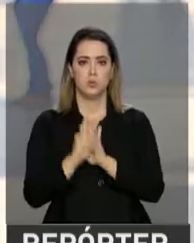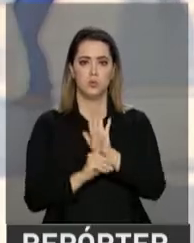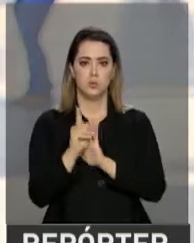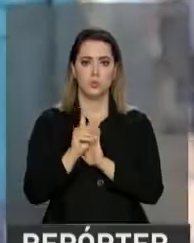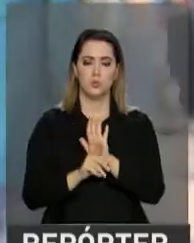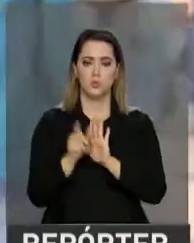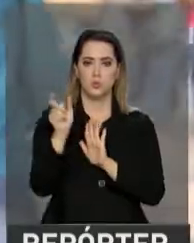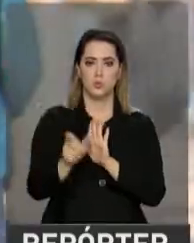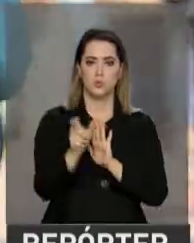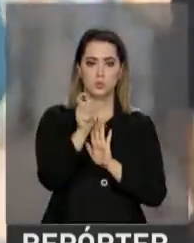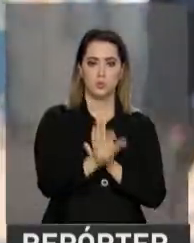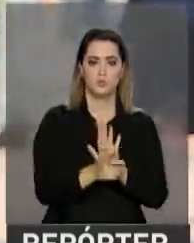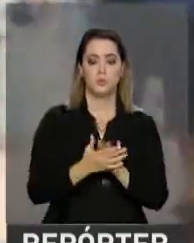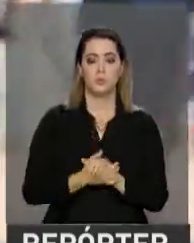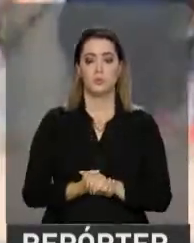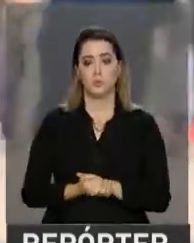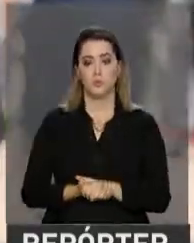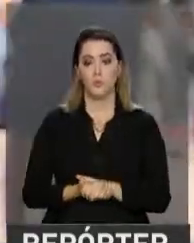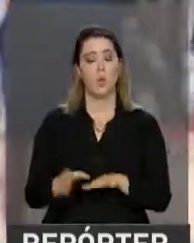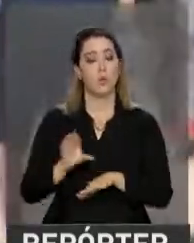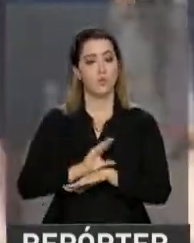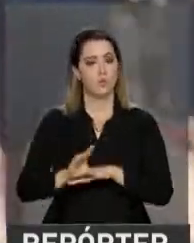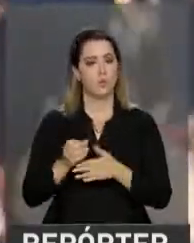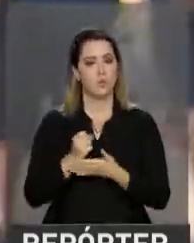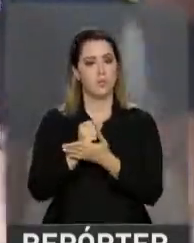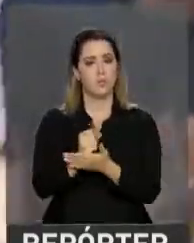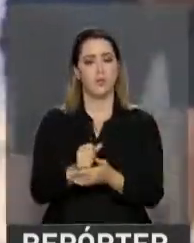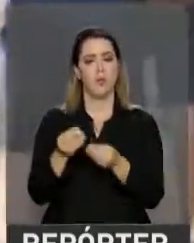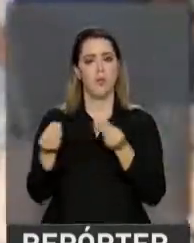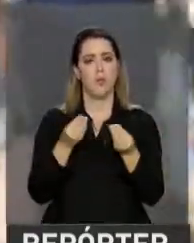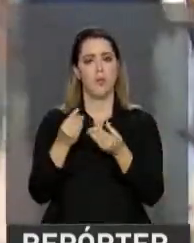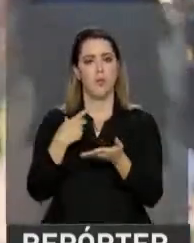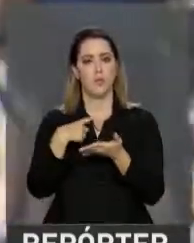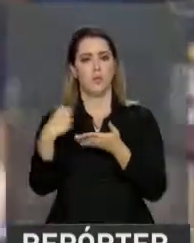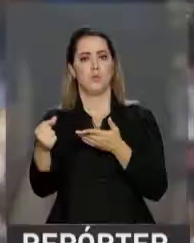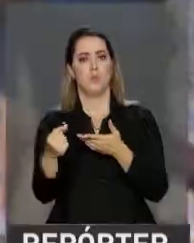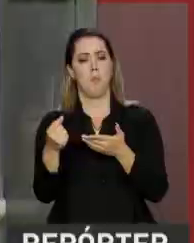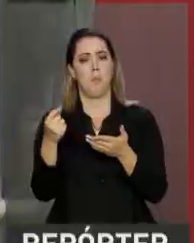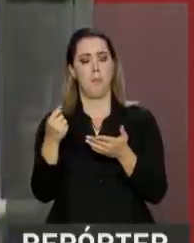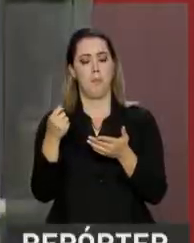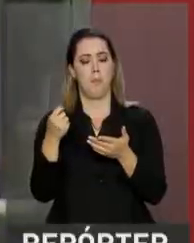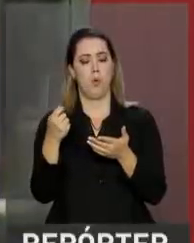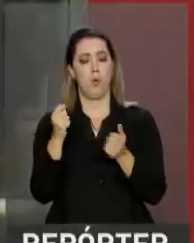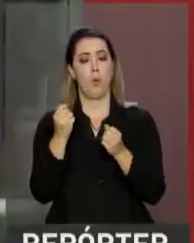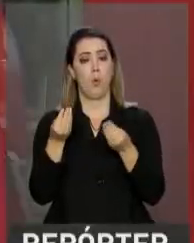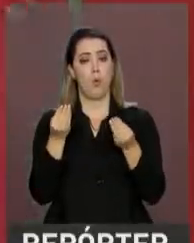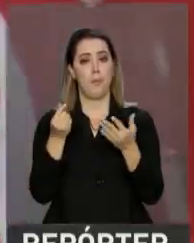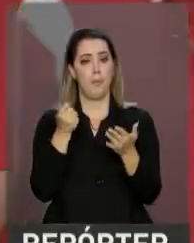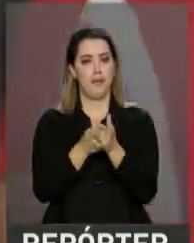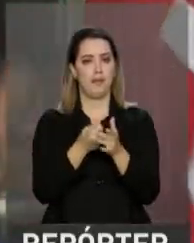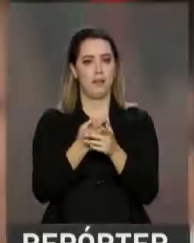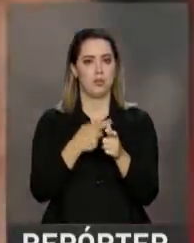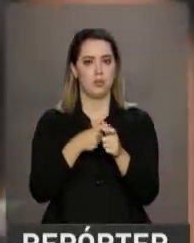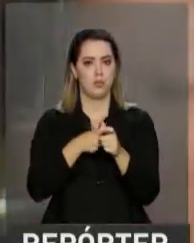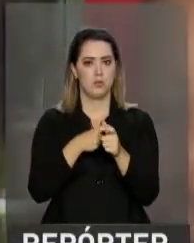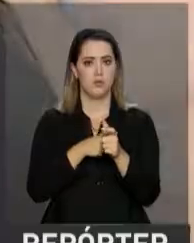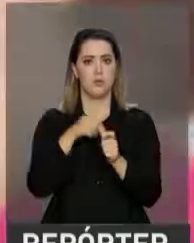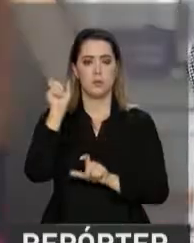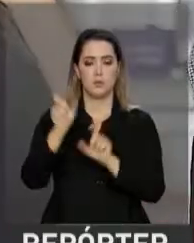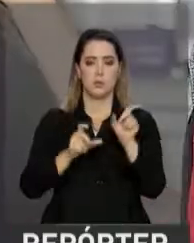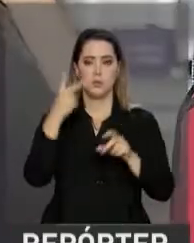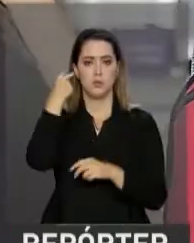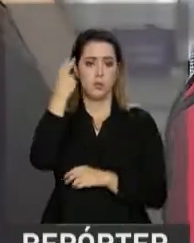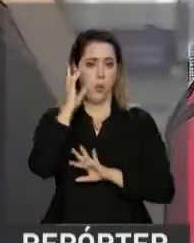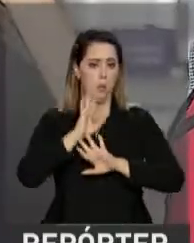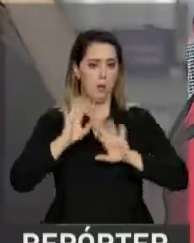consumidor os cursos também dão dicas sobre como sair do vermelho e são voltados para cidadãos comuns e